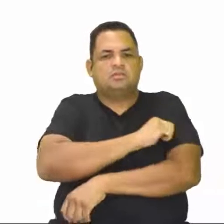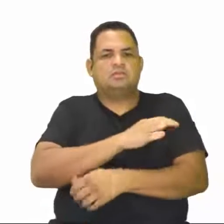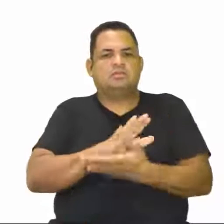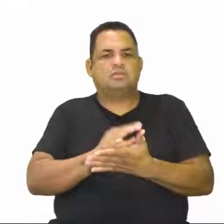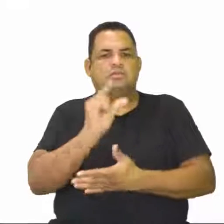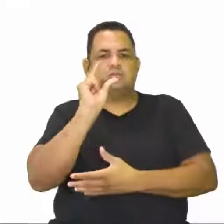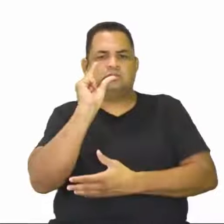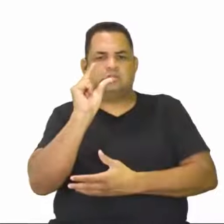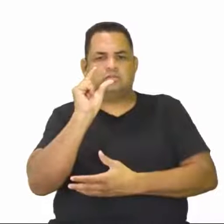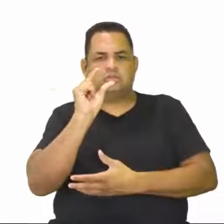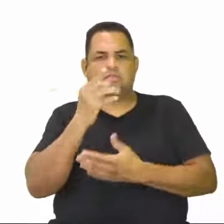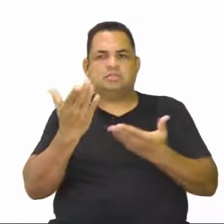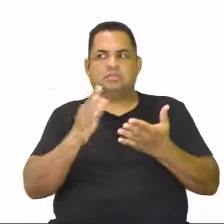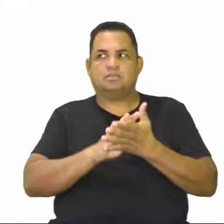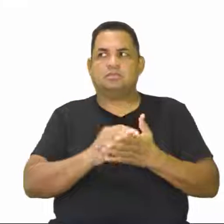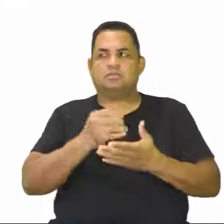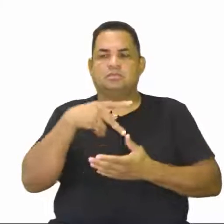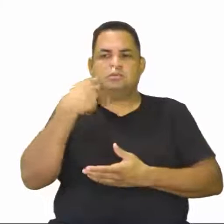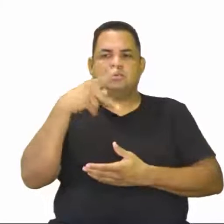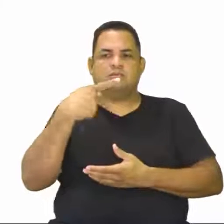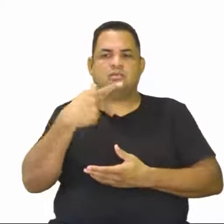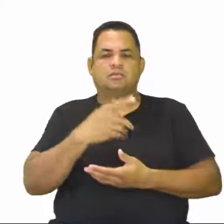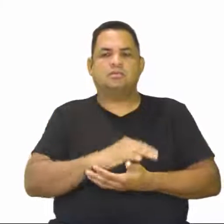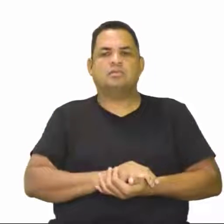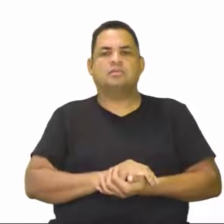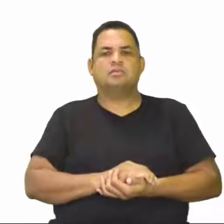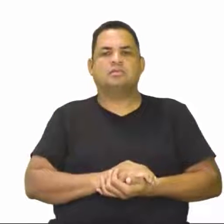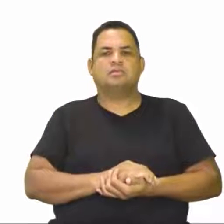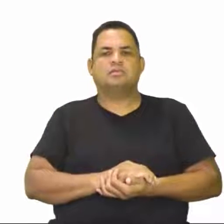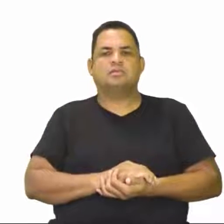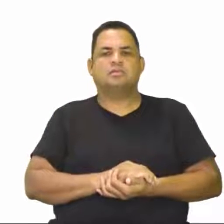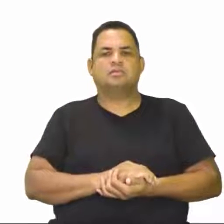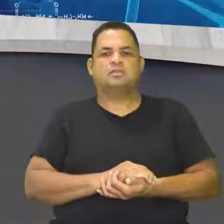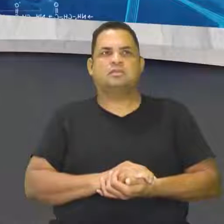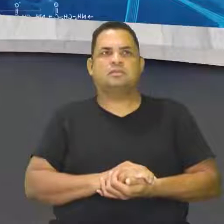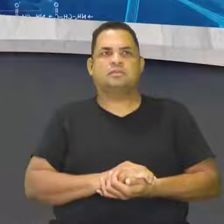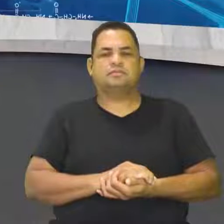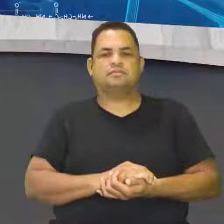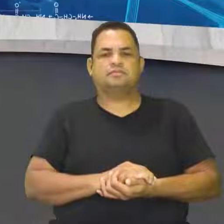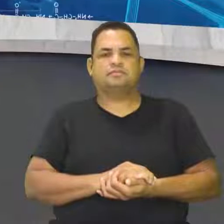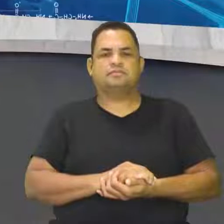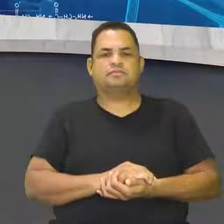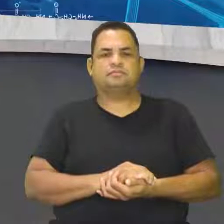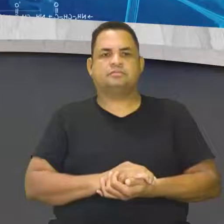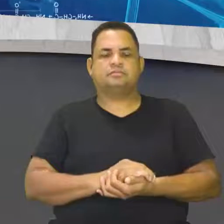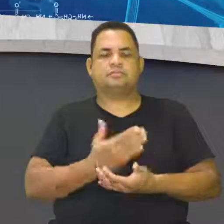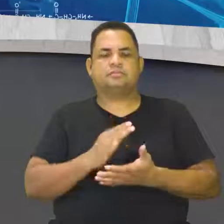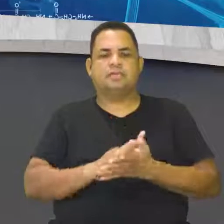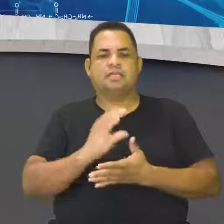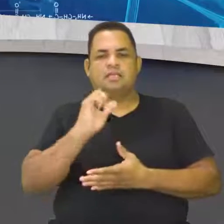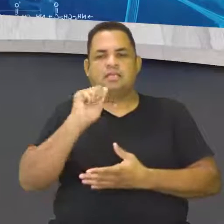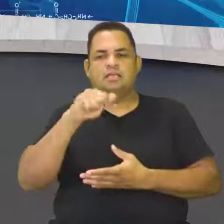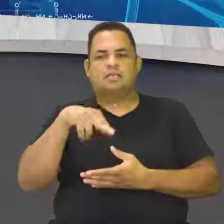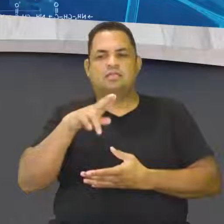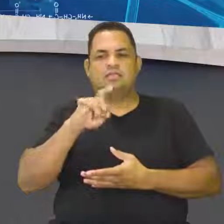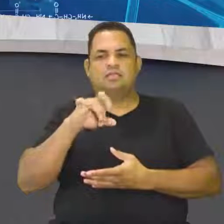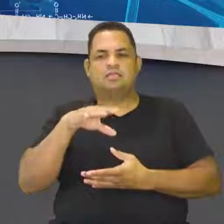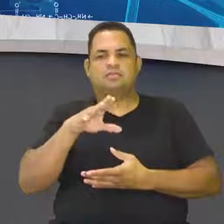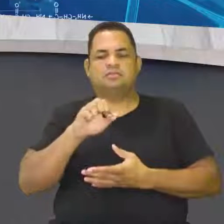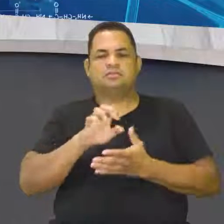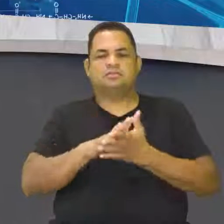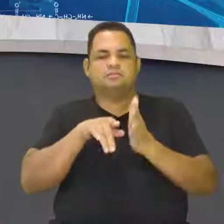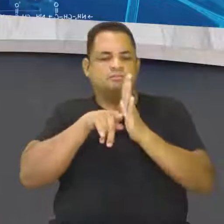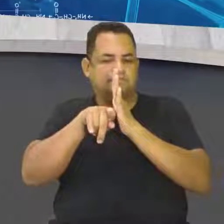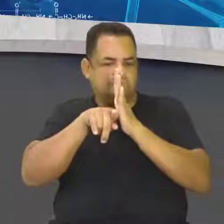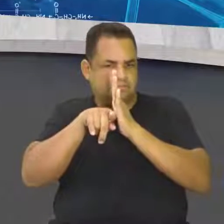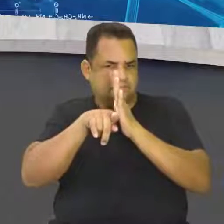a palavra que eu mencionei ontem, nós mencionamos. A palavra análise. Análise quer dizer